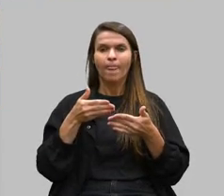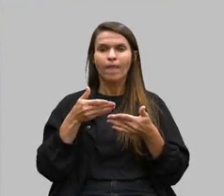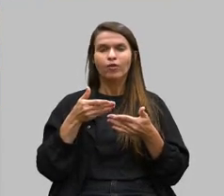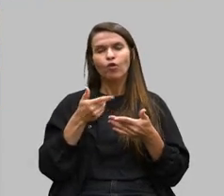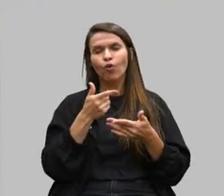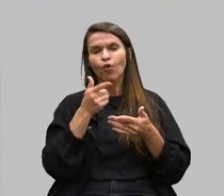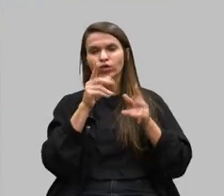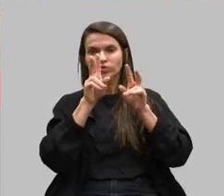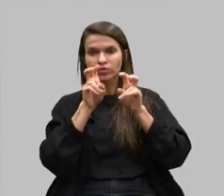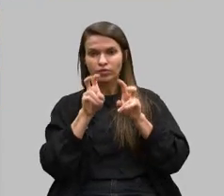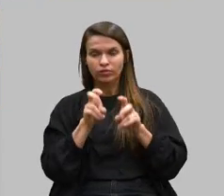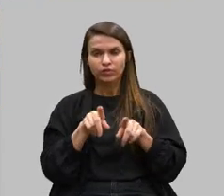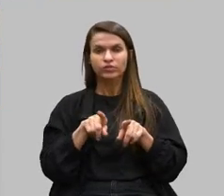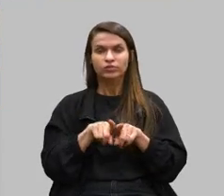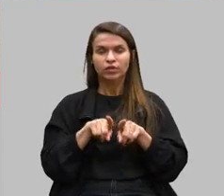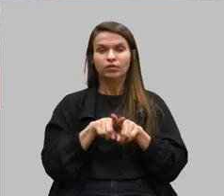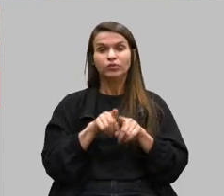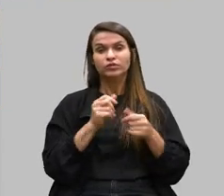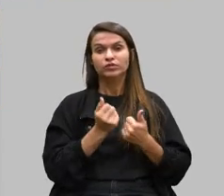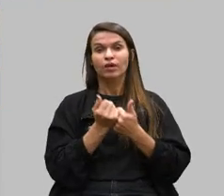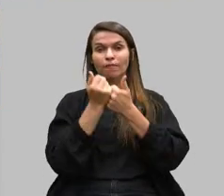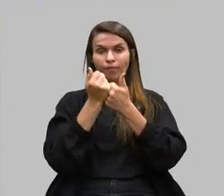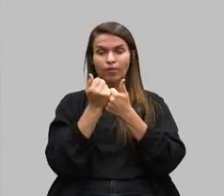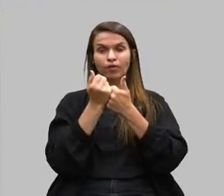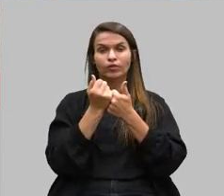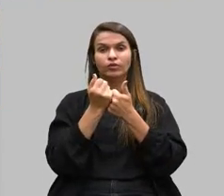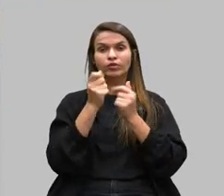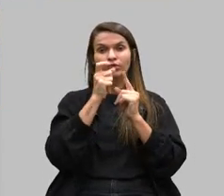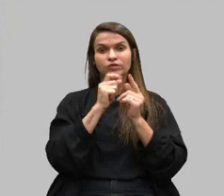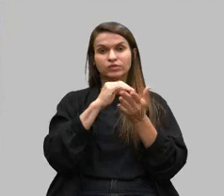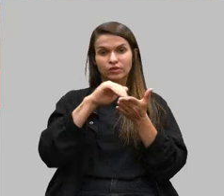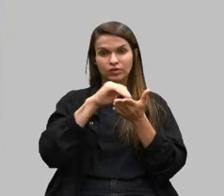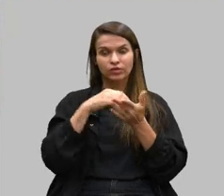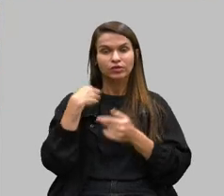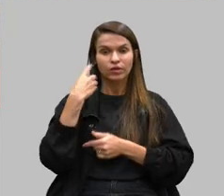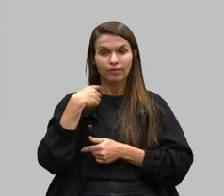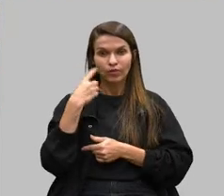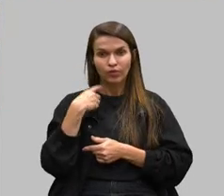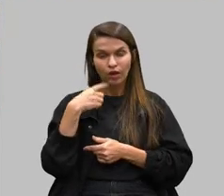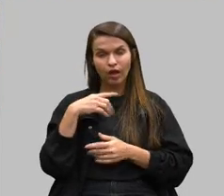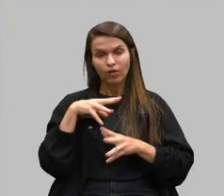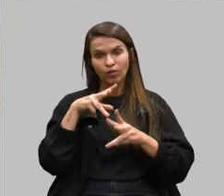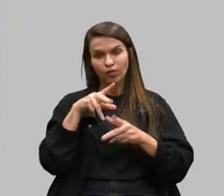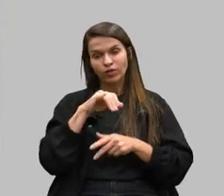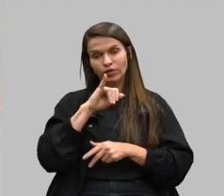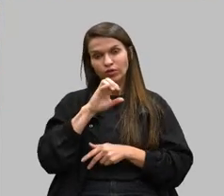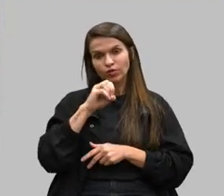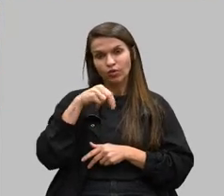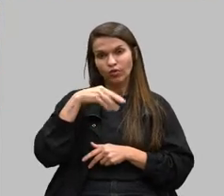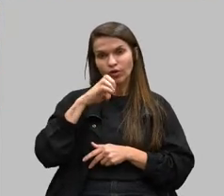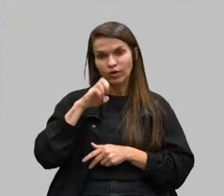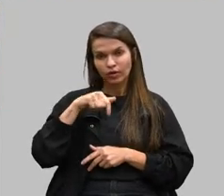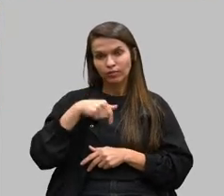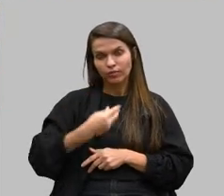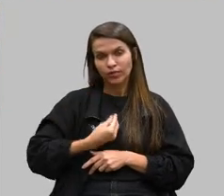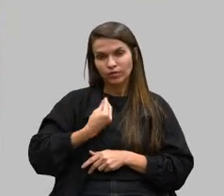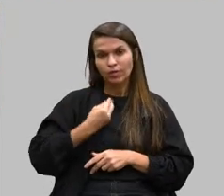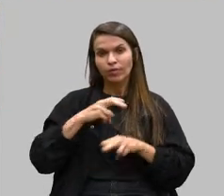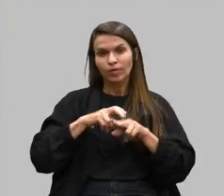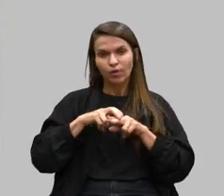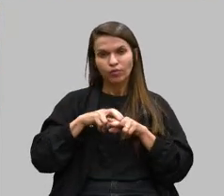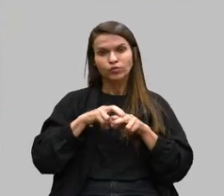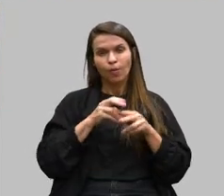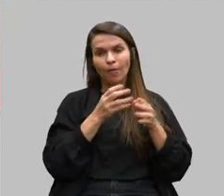conte também com o nosso apoio nesse sentido secretário e deputados né e deputado ion aqui presente justa porque o produtor rural